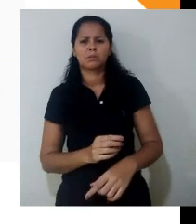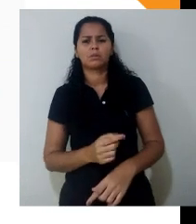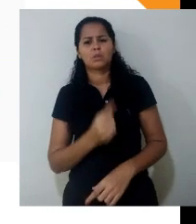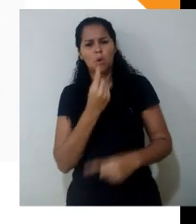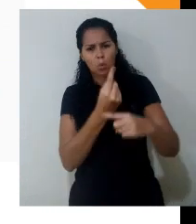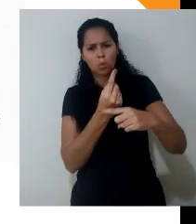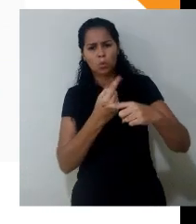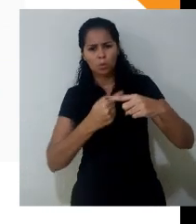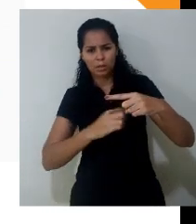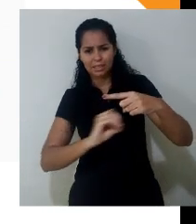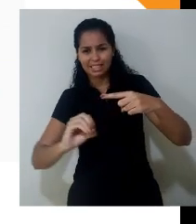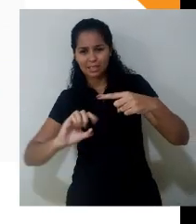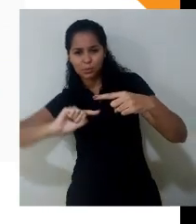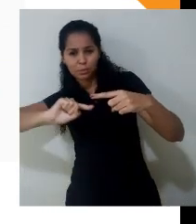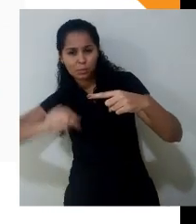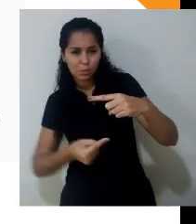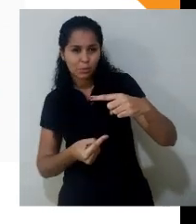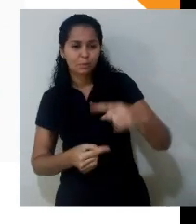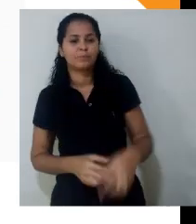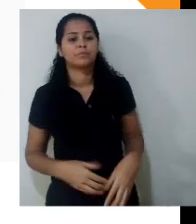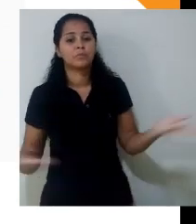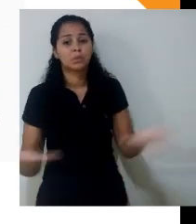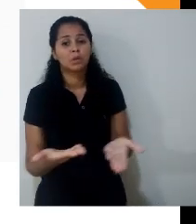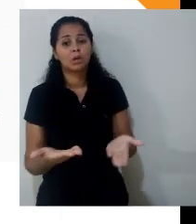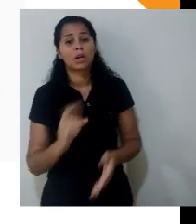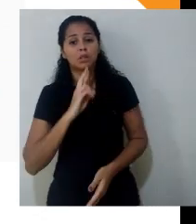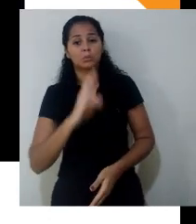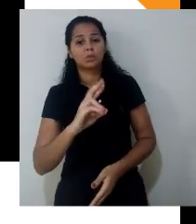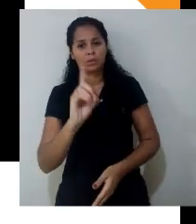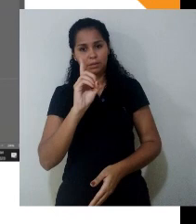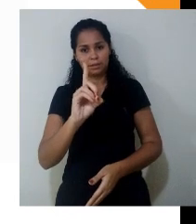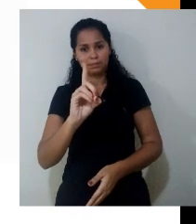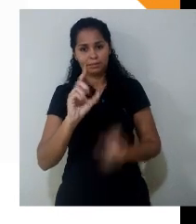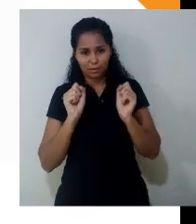a nossa resposta vai ser letra D, ok?